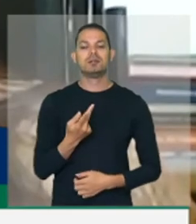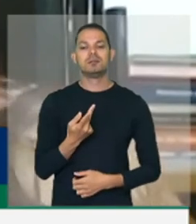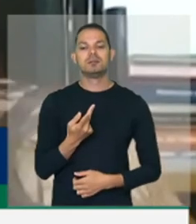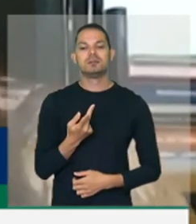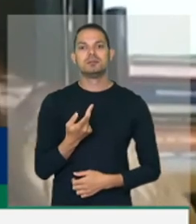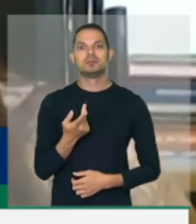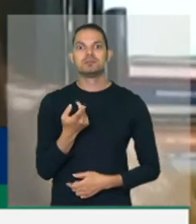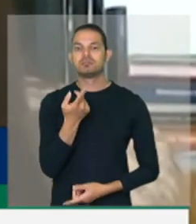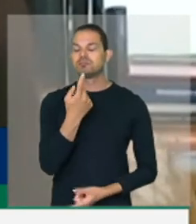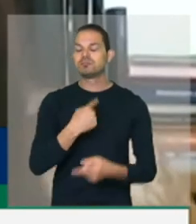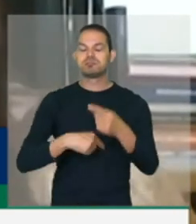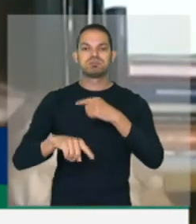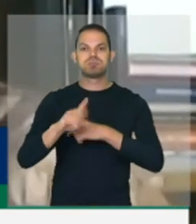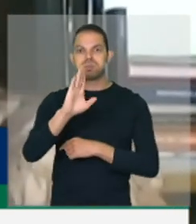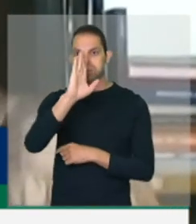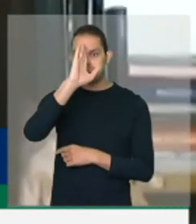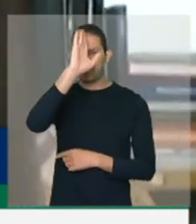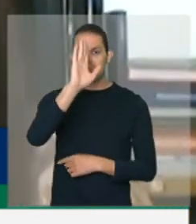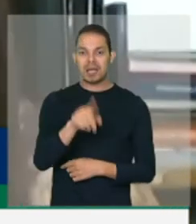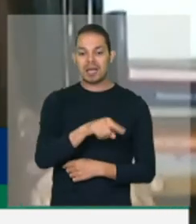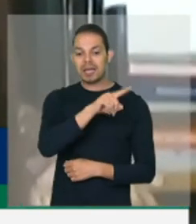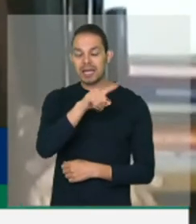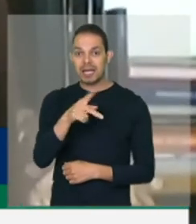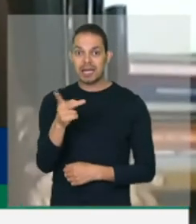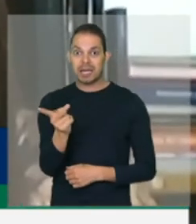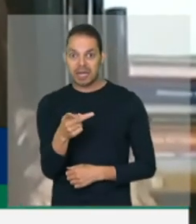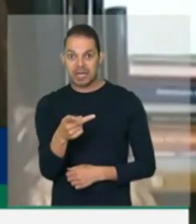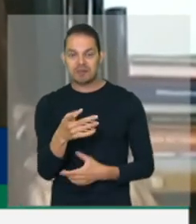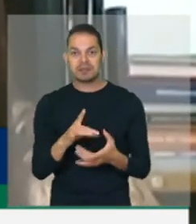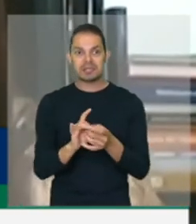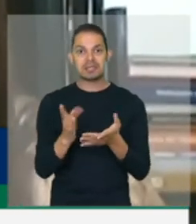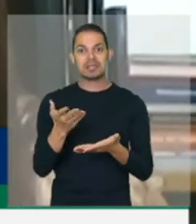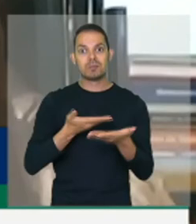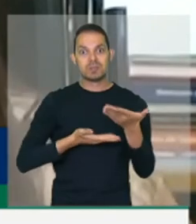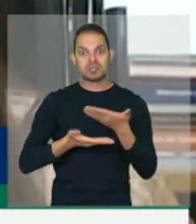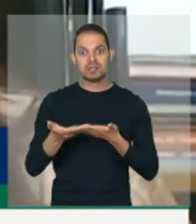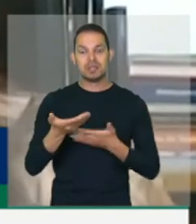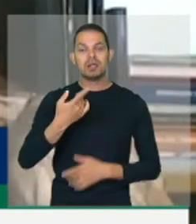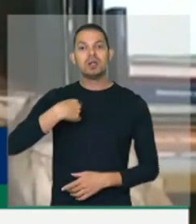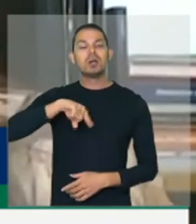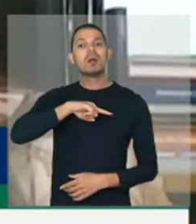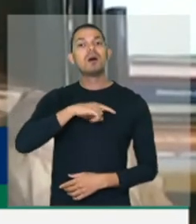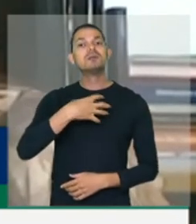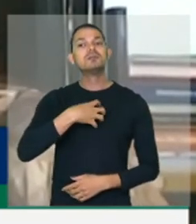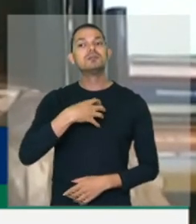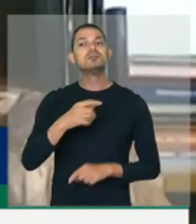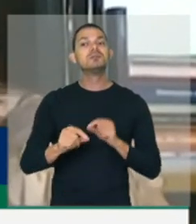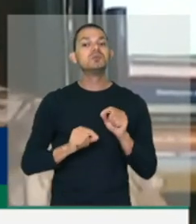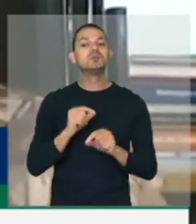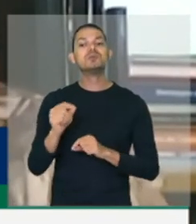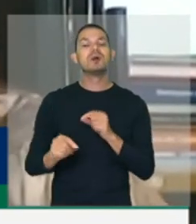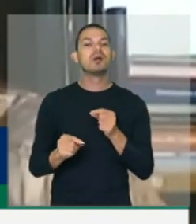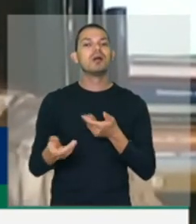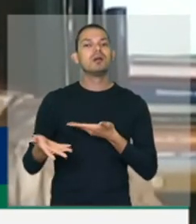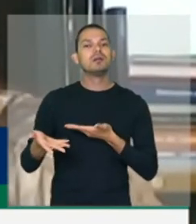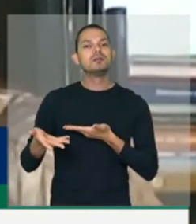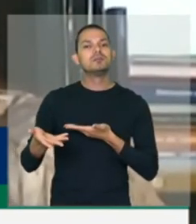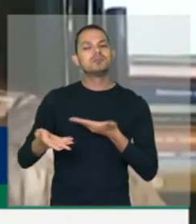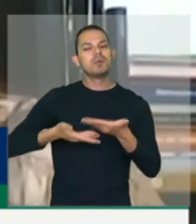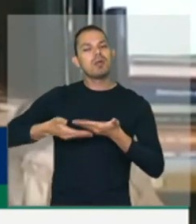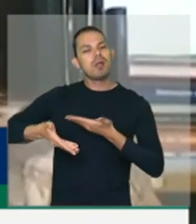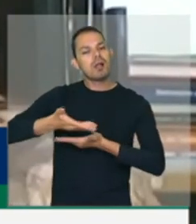possa superar a inviolabilidade da democracia. O que nós sentimos é que há uma ação articulada,